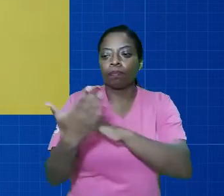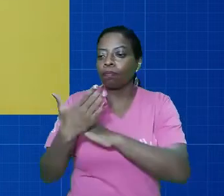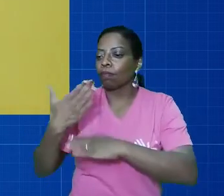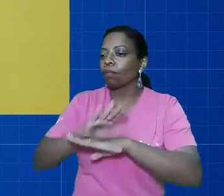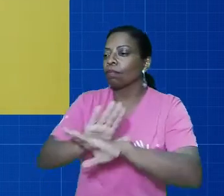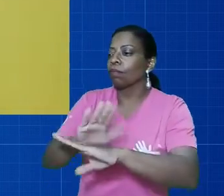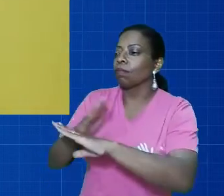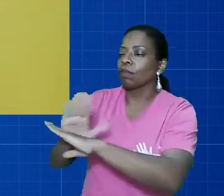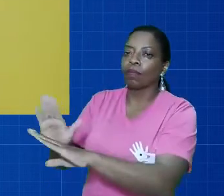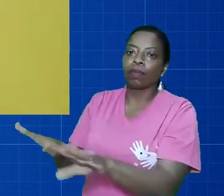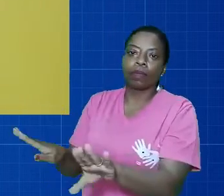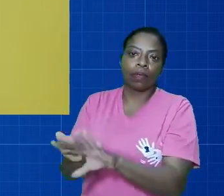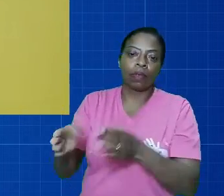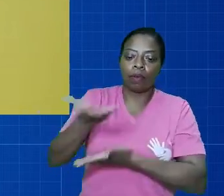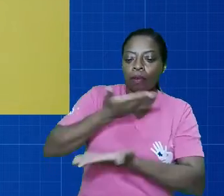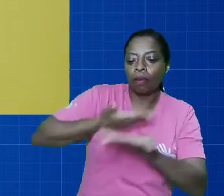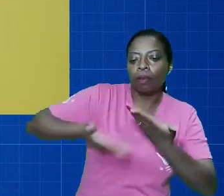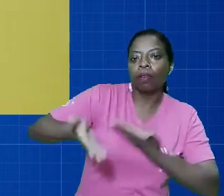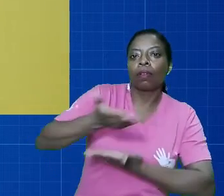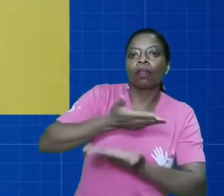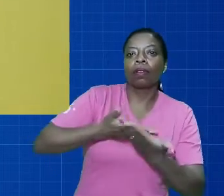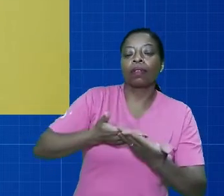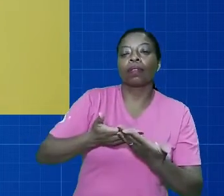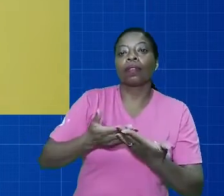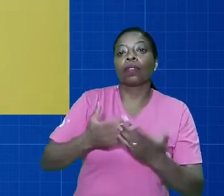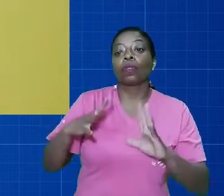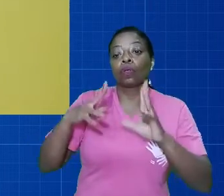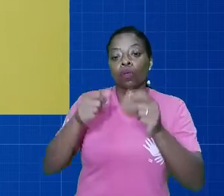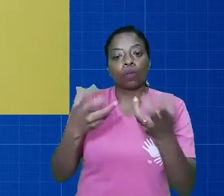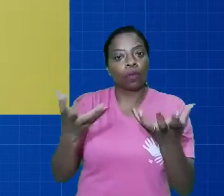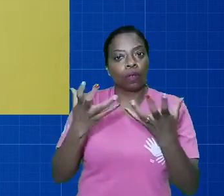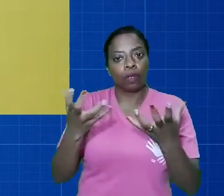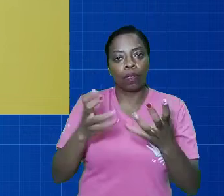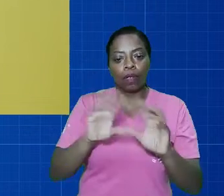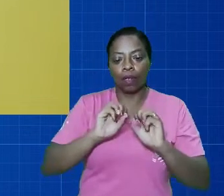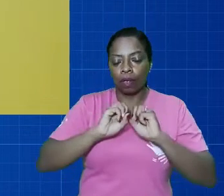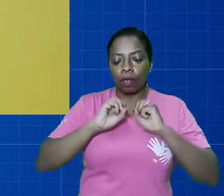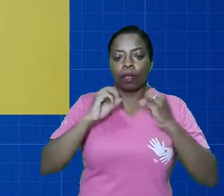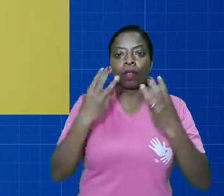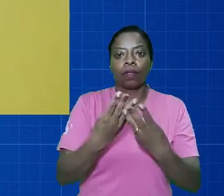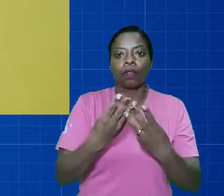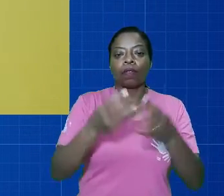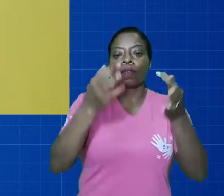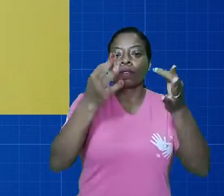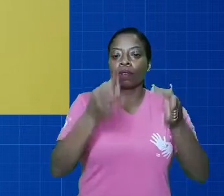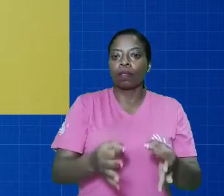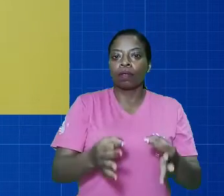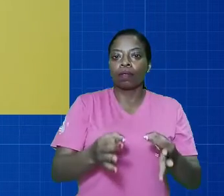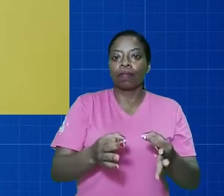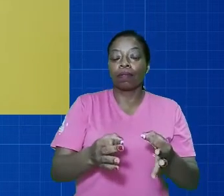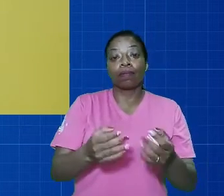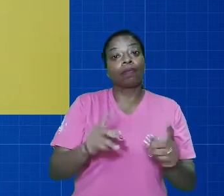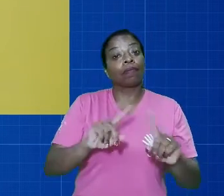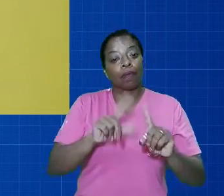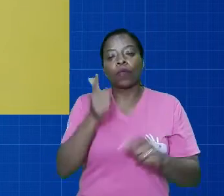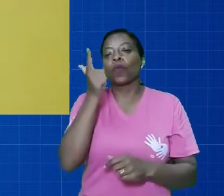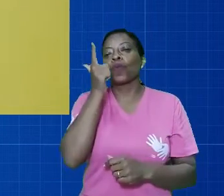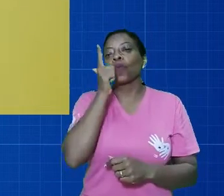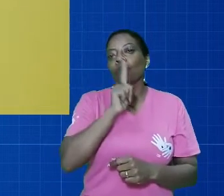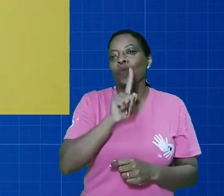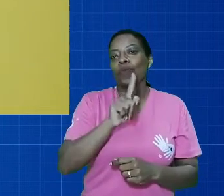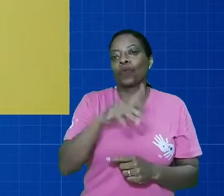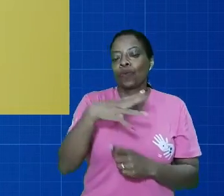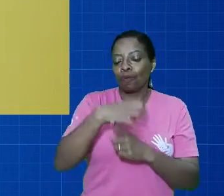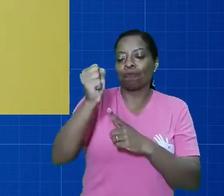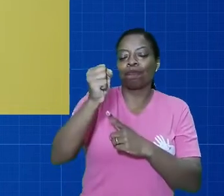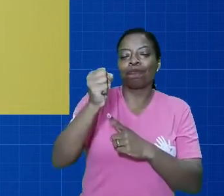queriam que a oficina de artes desse certo. Eu acho que é essa a ideia, né? Não, esse espaço, não, vamos fazer isso. Então, a gente tinha